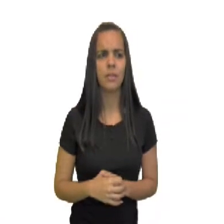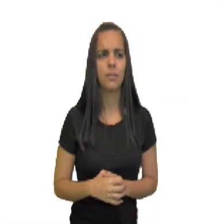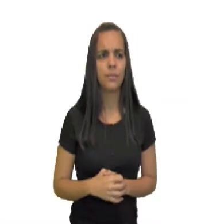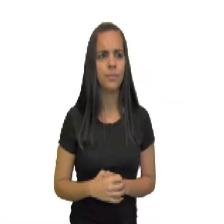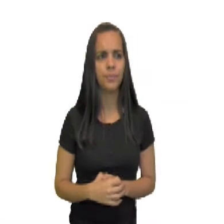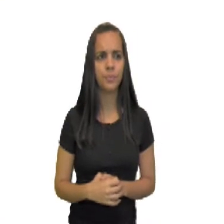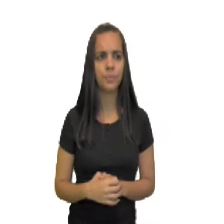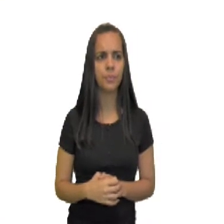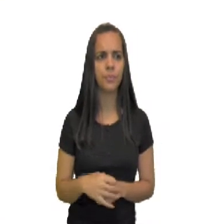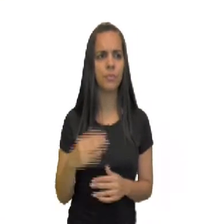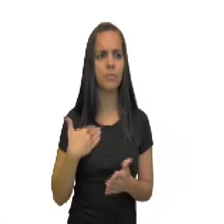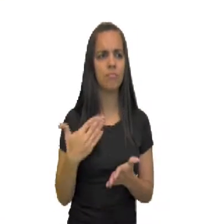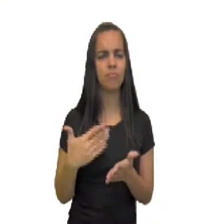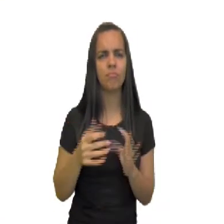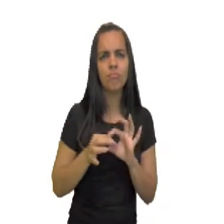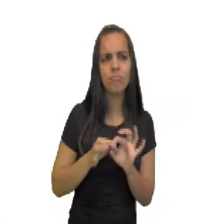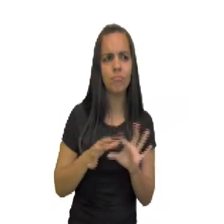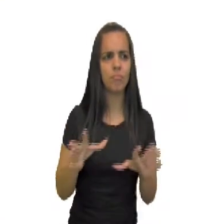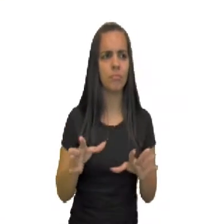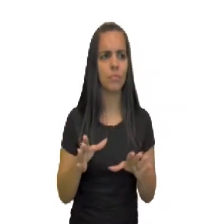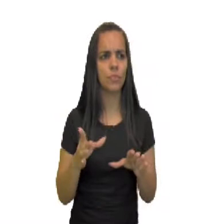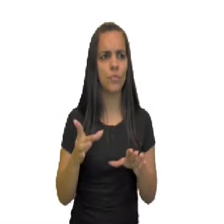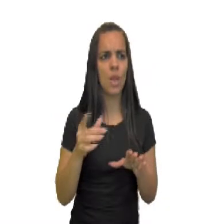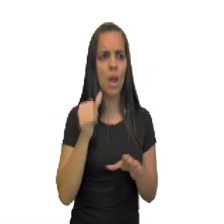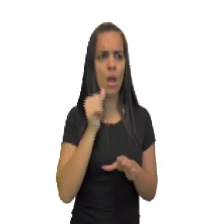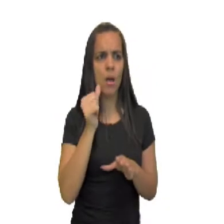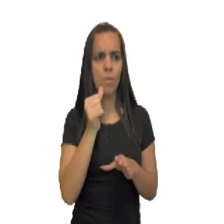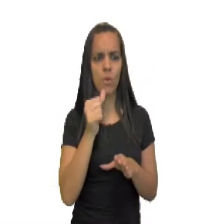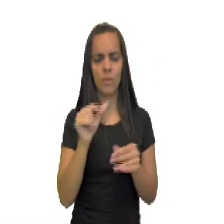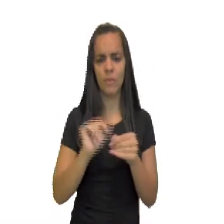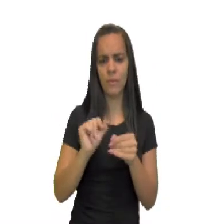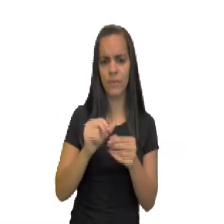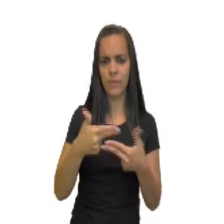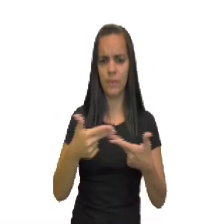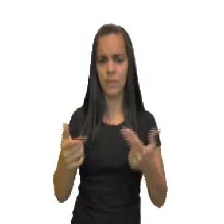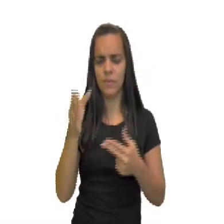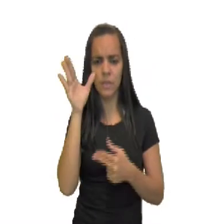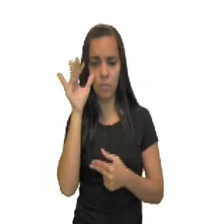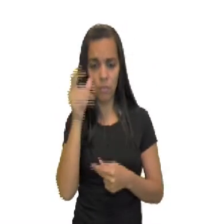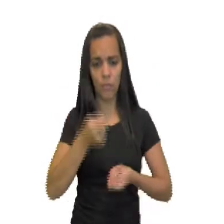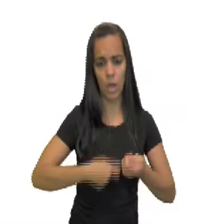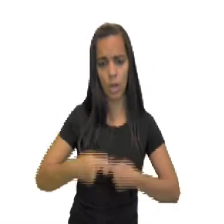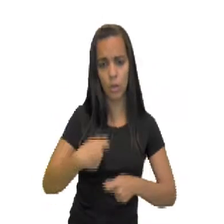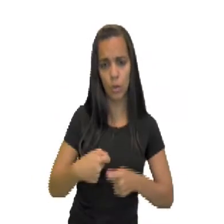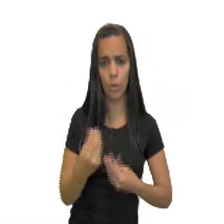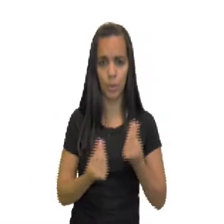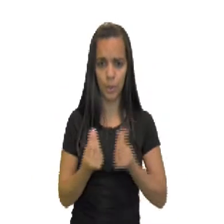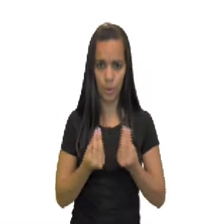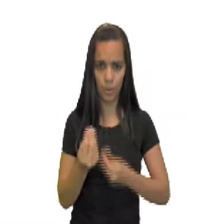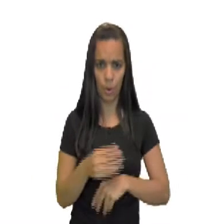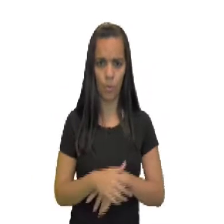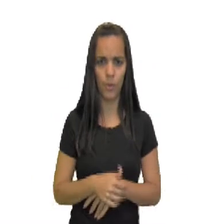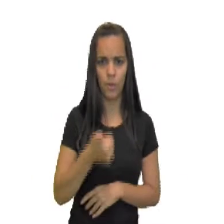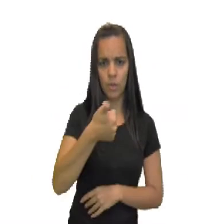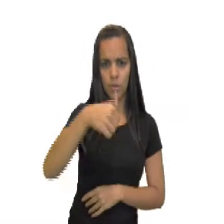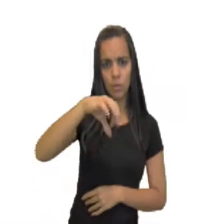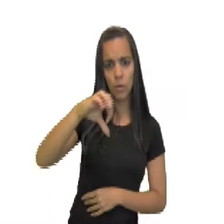para poder gerar as suas economias e também os seus filhos.